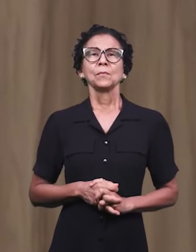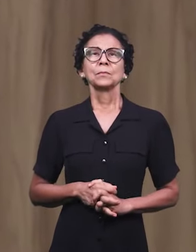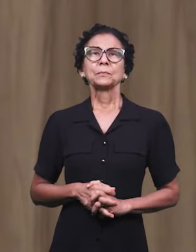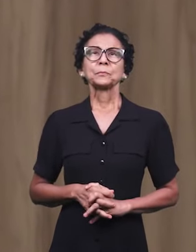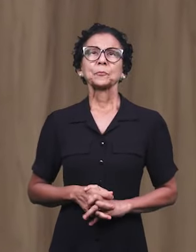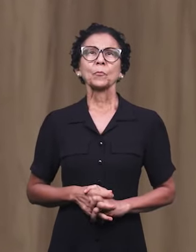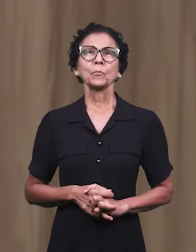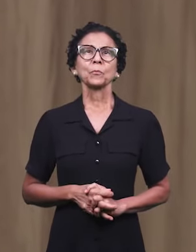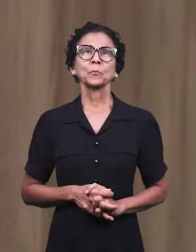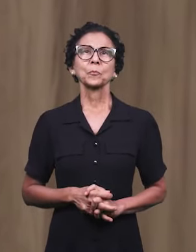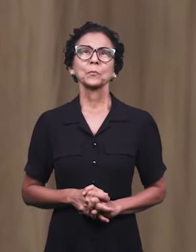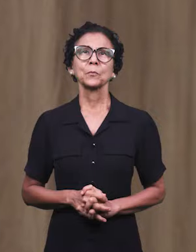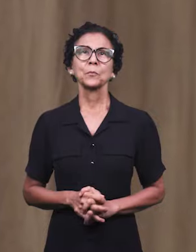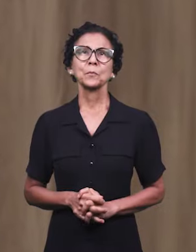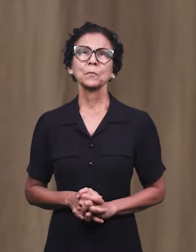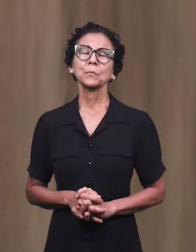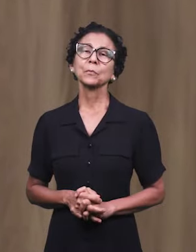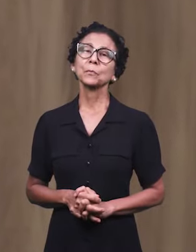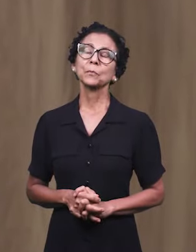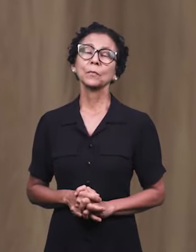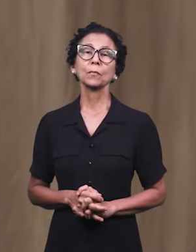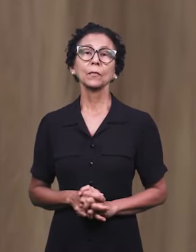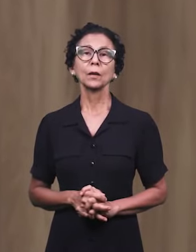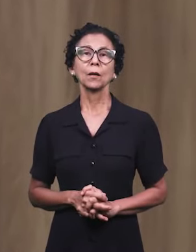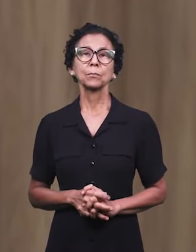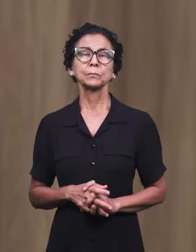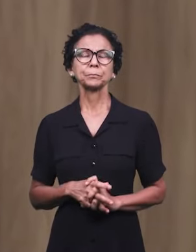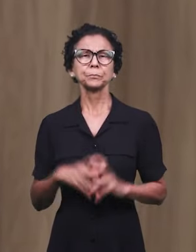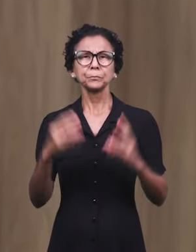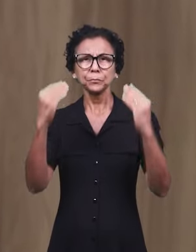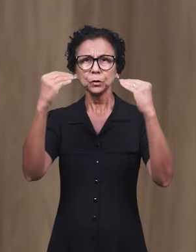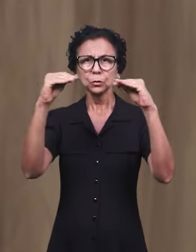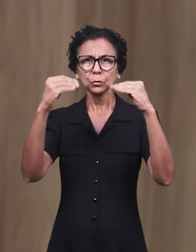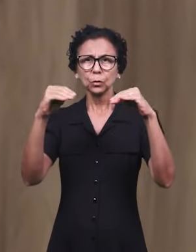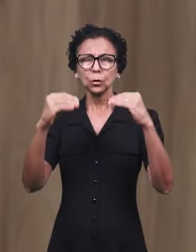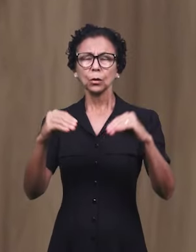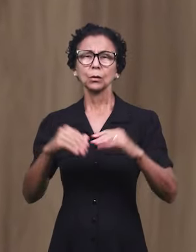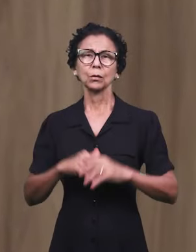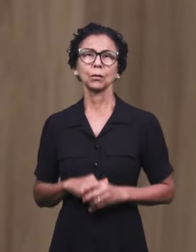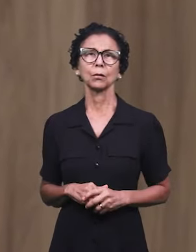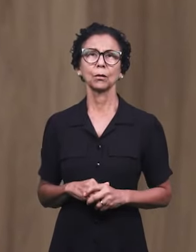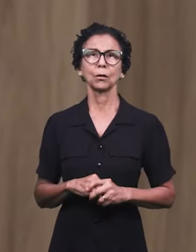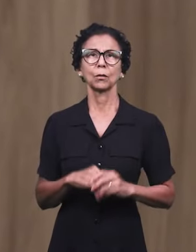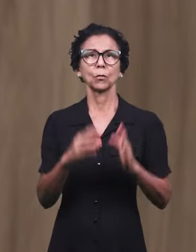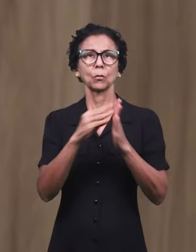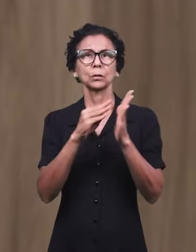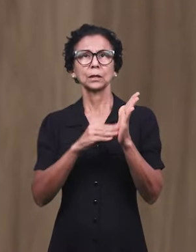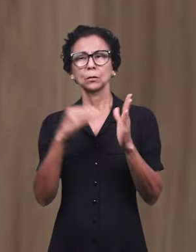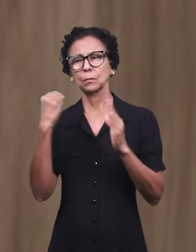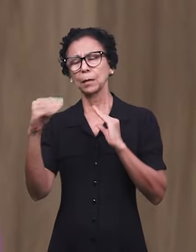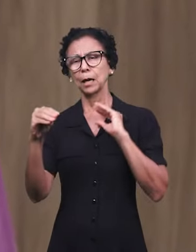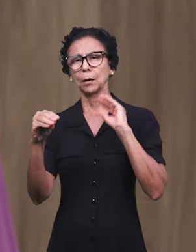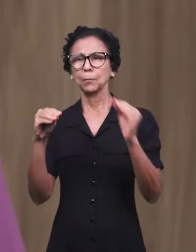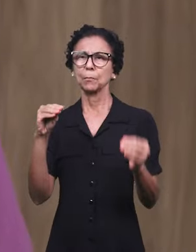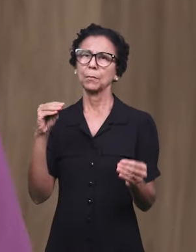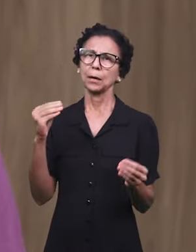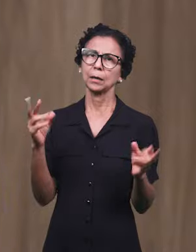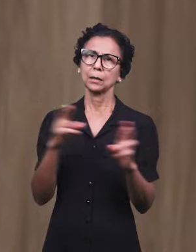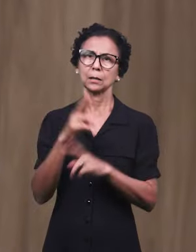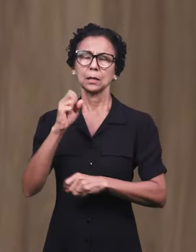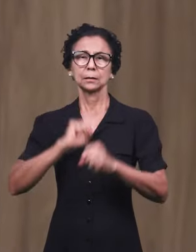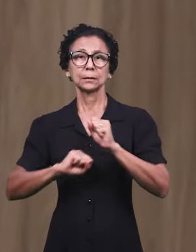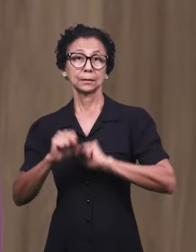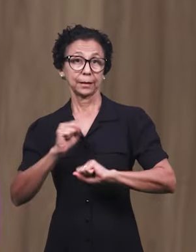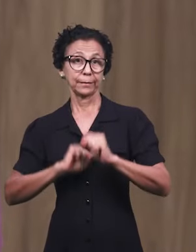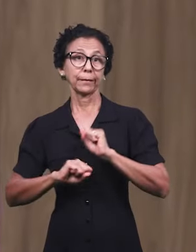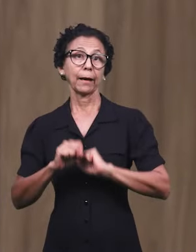@psinandagamaral, G Amaral, né? E lá eu tenho postado, né, frequentemente lá alguns conteúdos, principalmente sobre ansiedade, que é